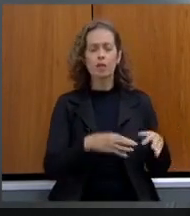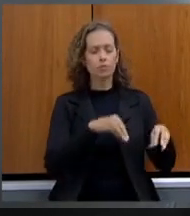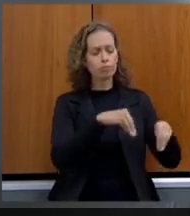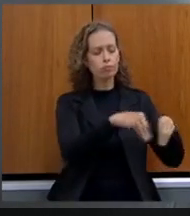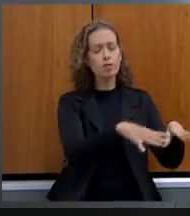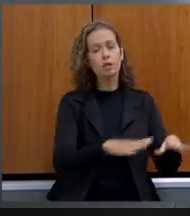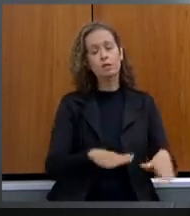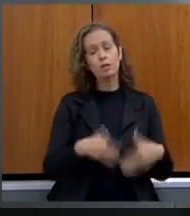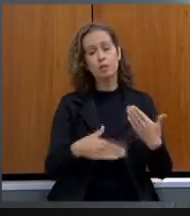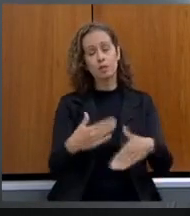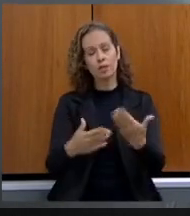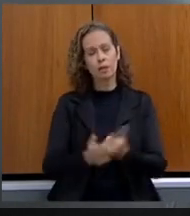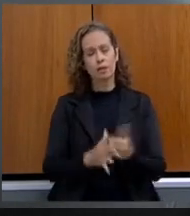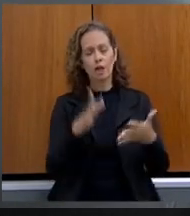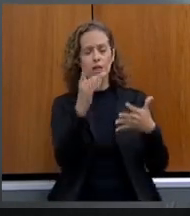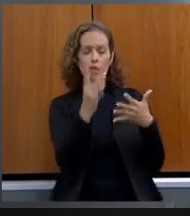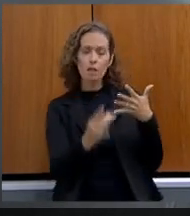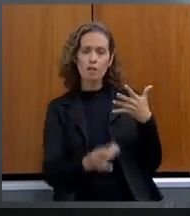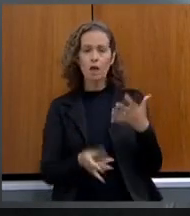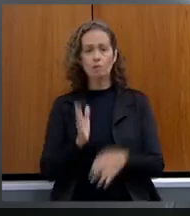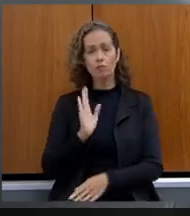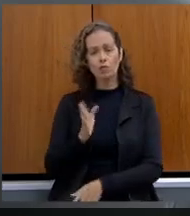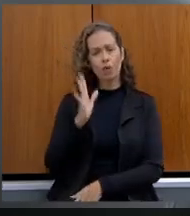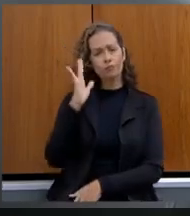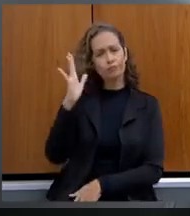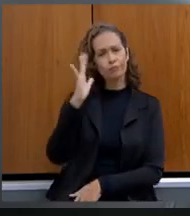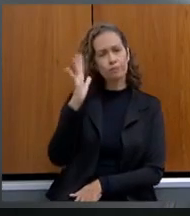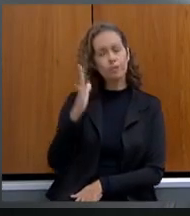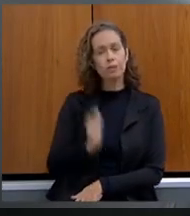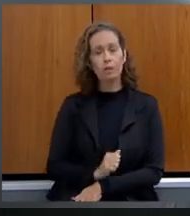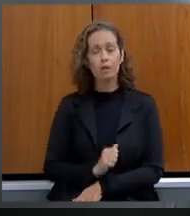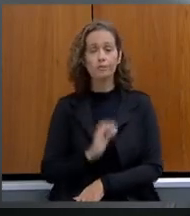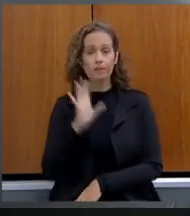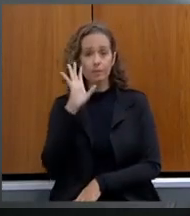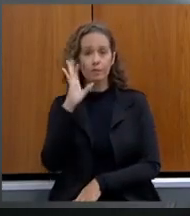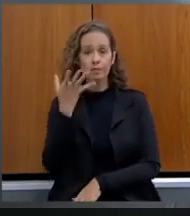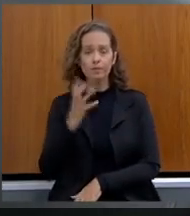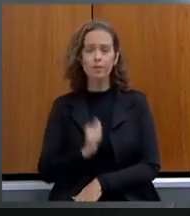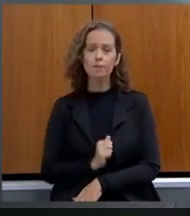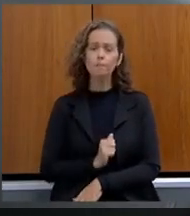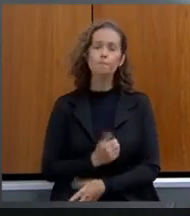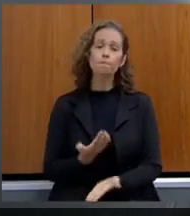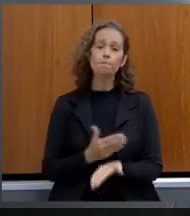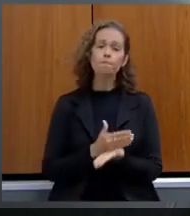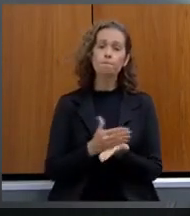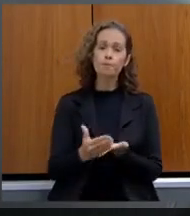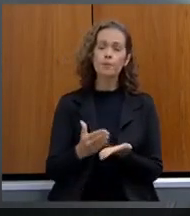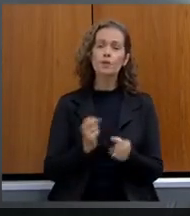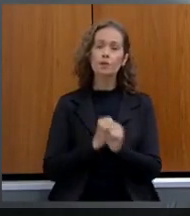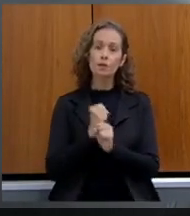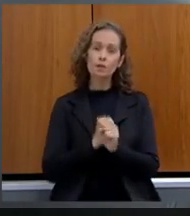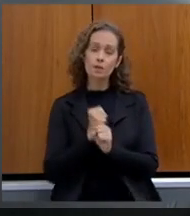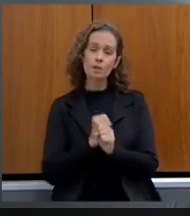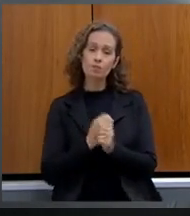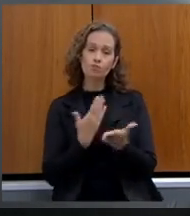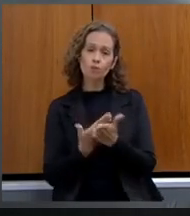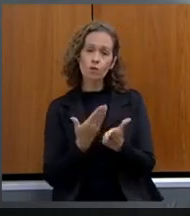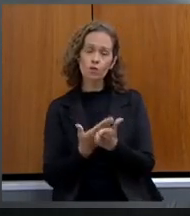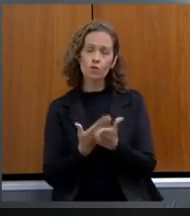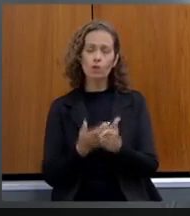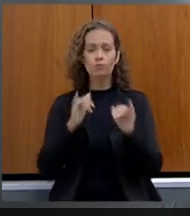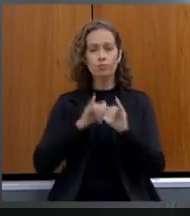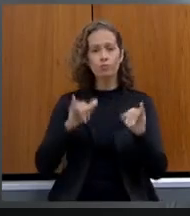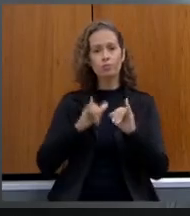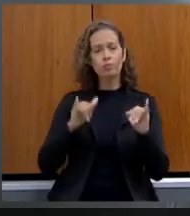cada detalhe foi pensado né e tivemos neste momento agora no início desse ano letivo o anúncio da